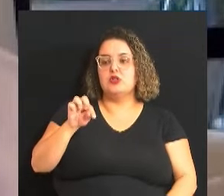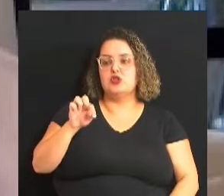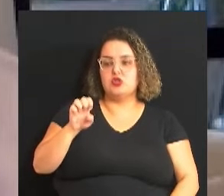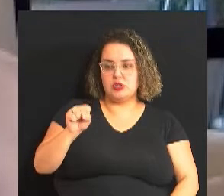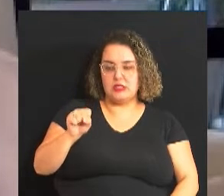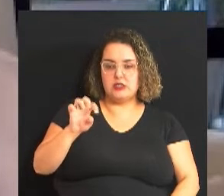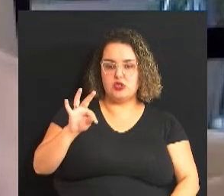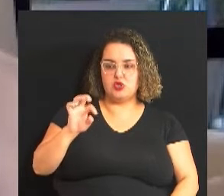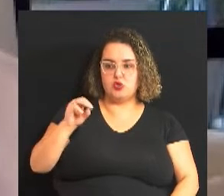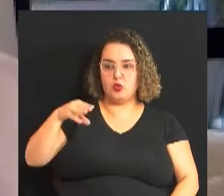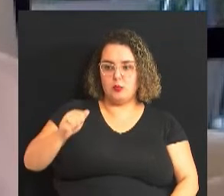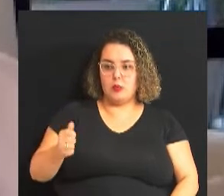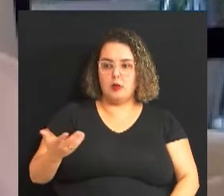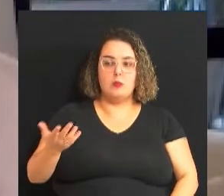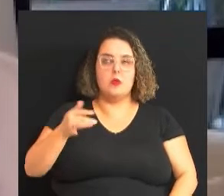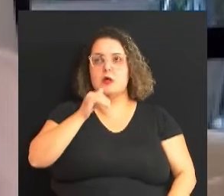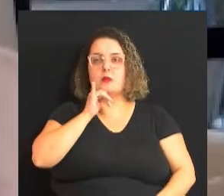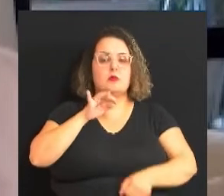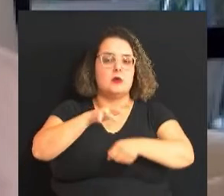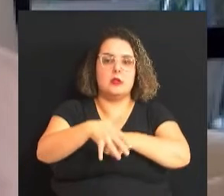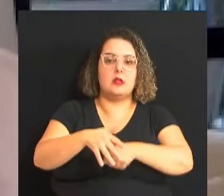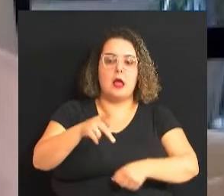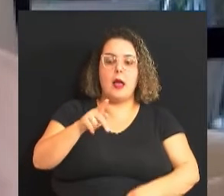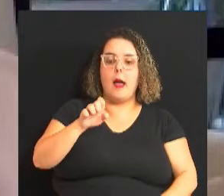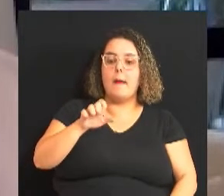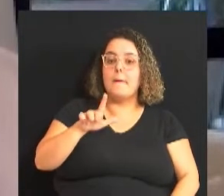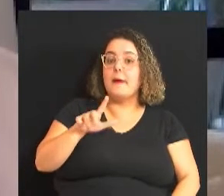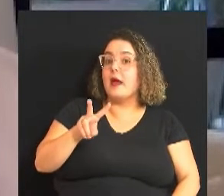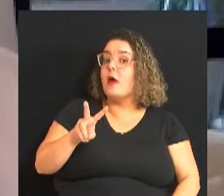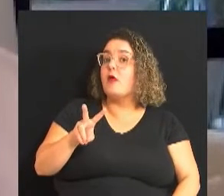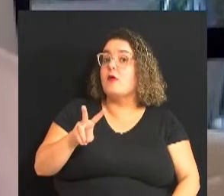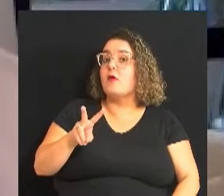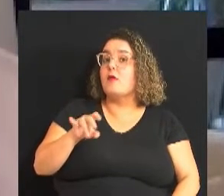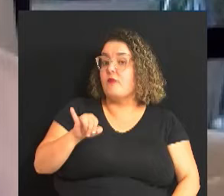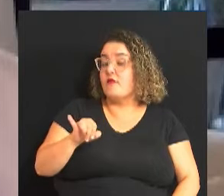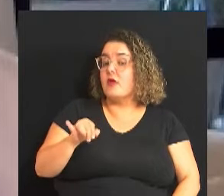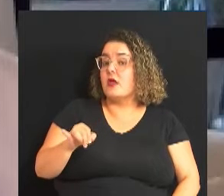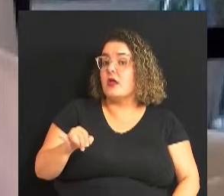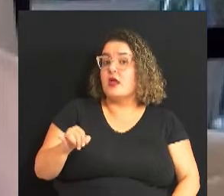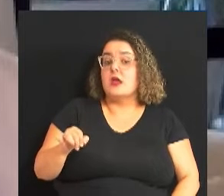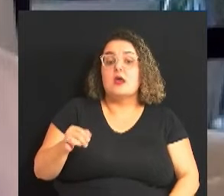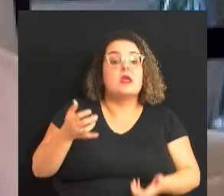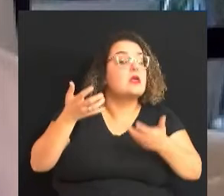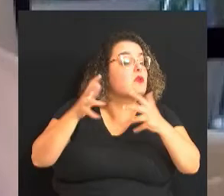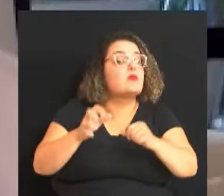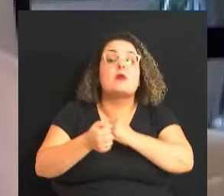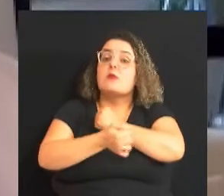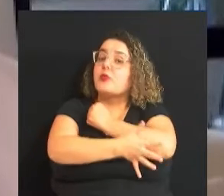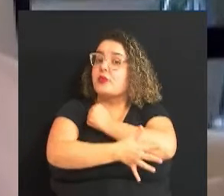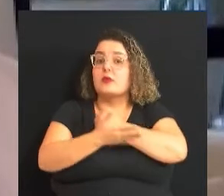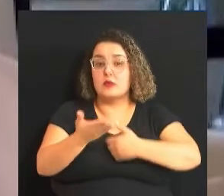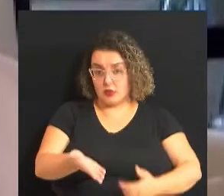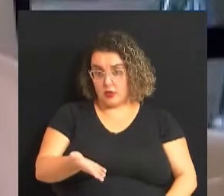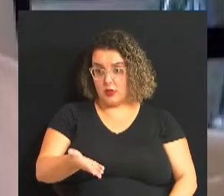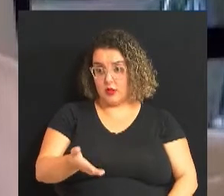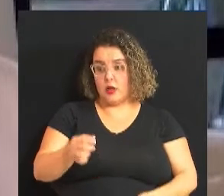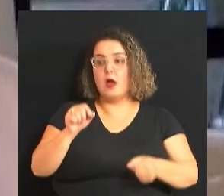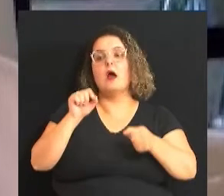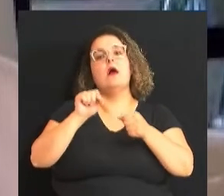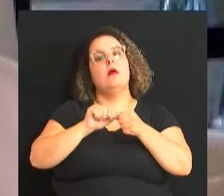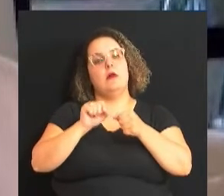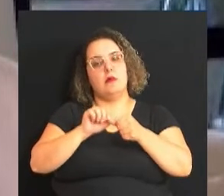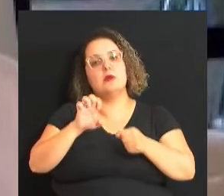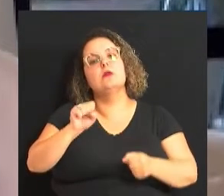tem uma infecção, por exemplo, na pelve, e você não quer que passe fezes lá de jeito nenhum. Então, você faz um